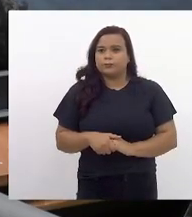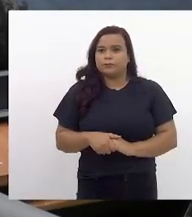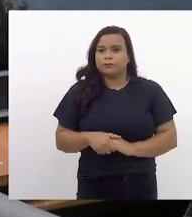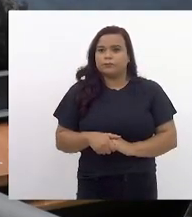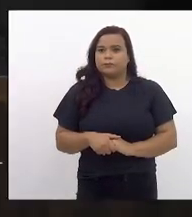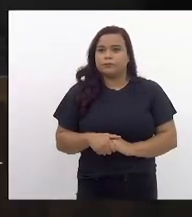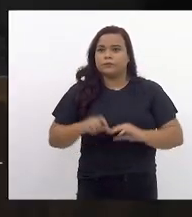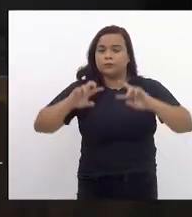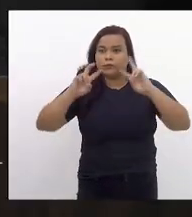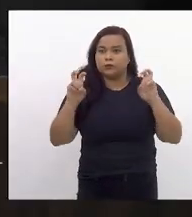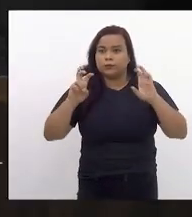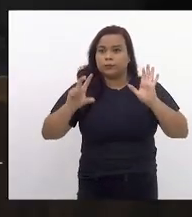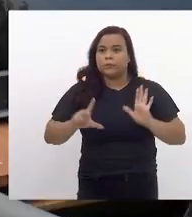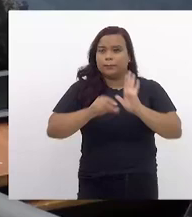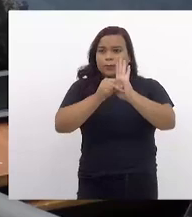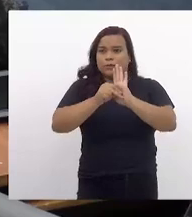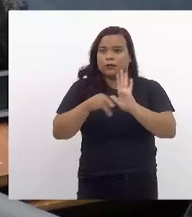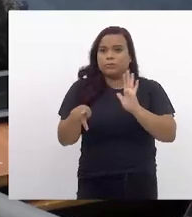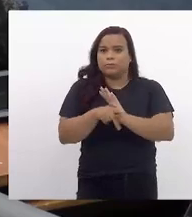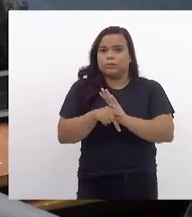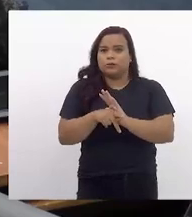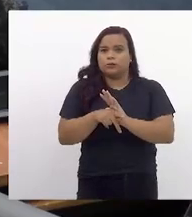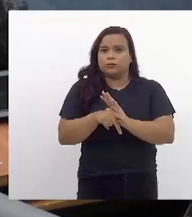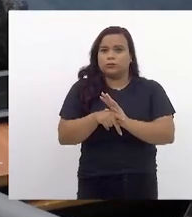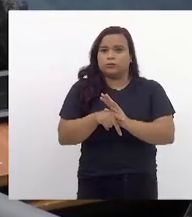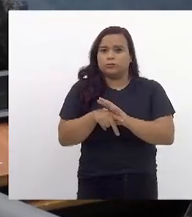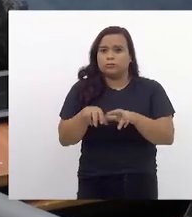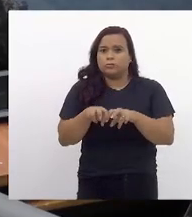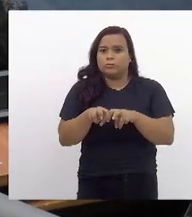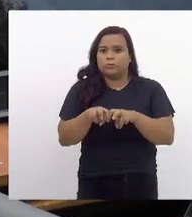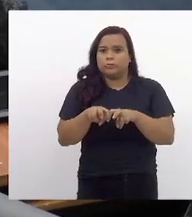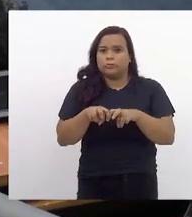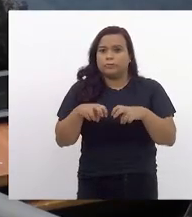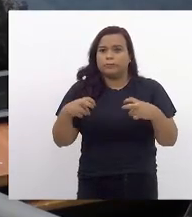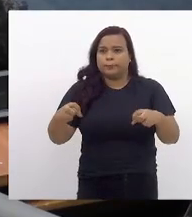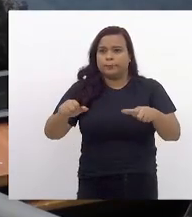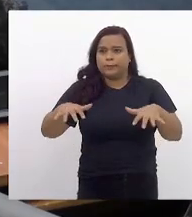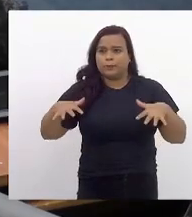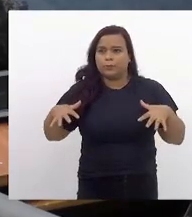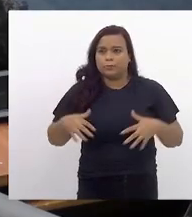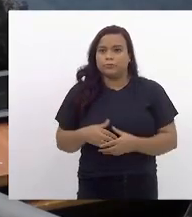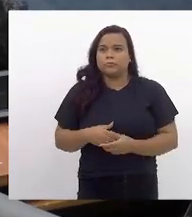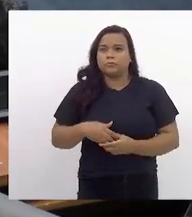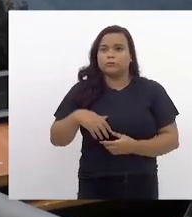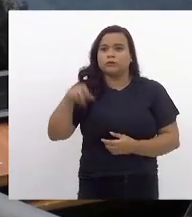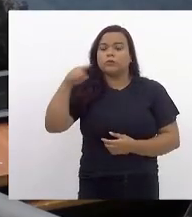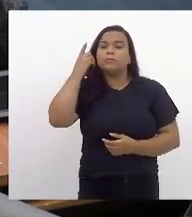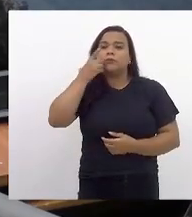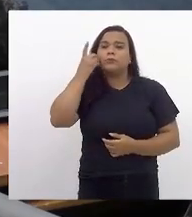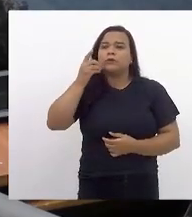Sobre as emendas de plenário. Morim. Deputado Rodrigo Amorim, por favor. Rodrigo.